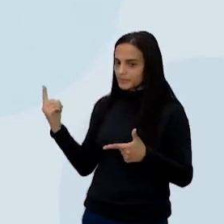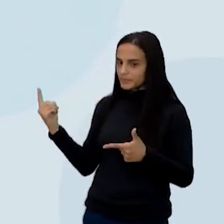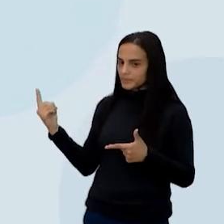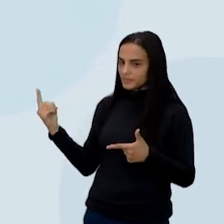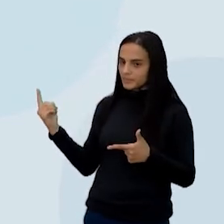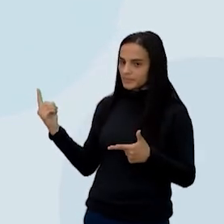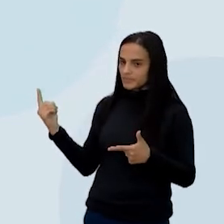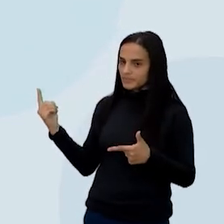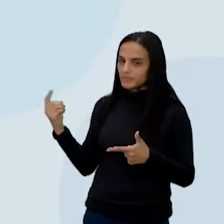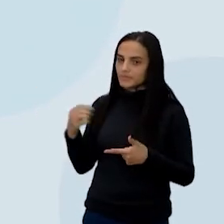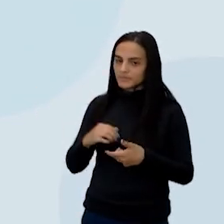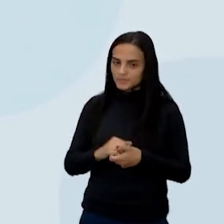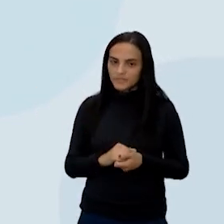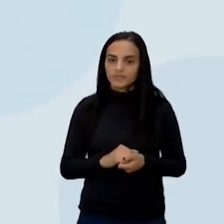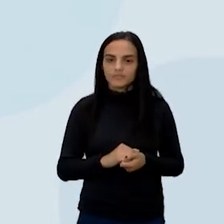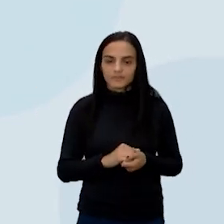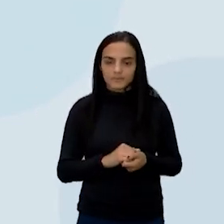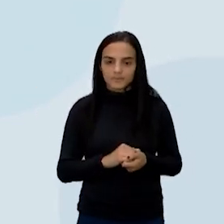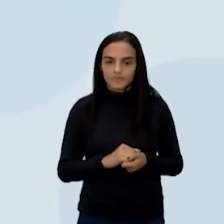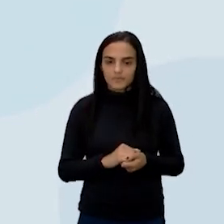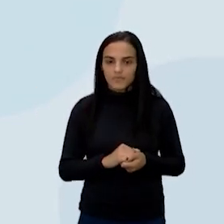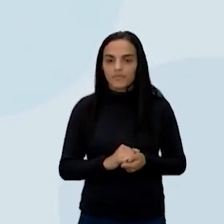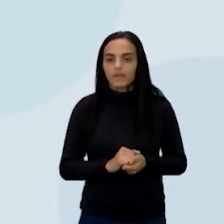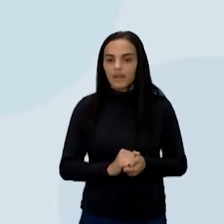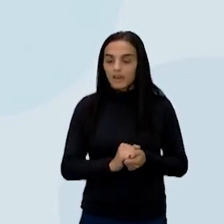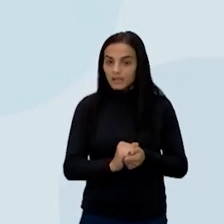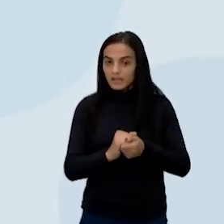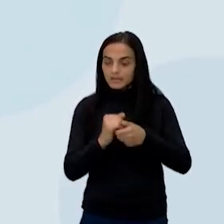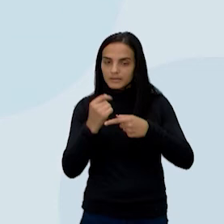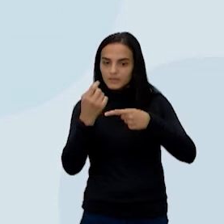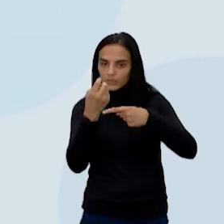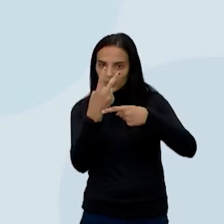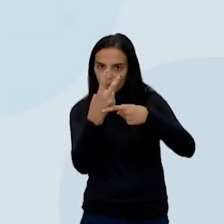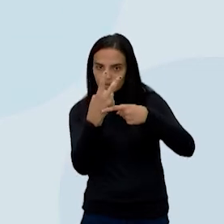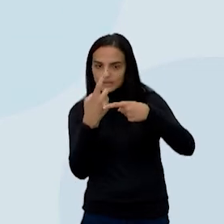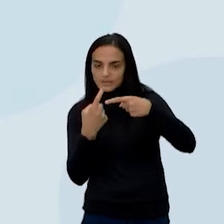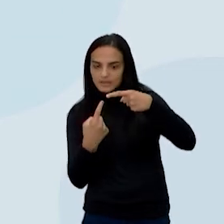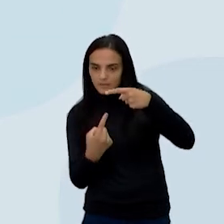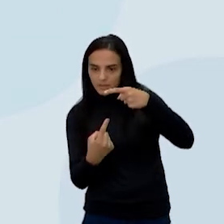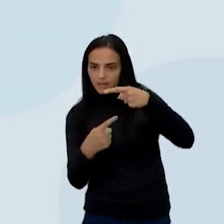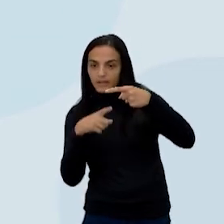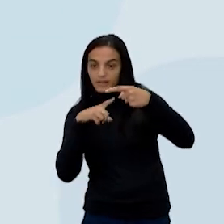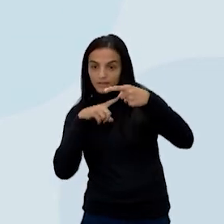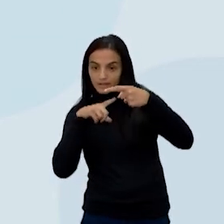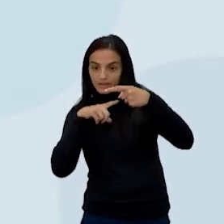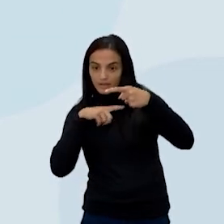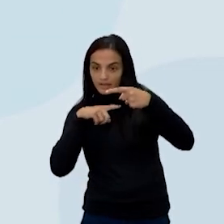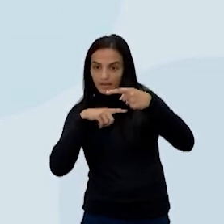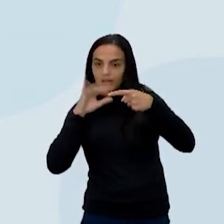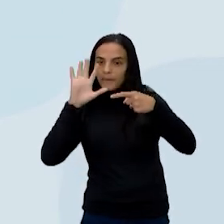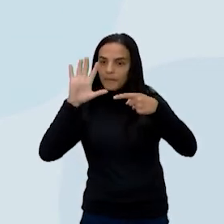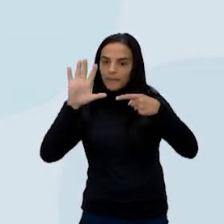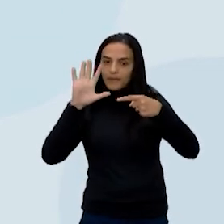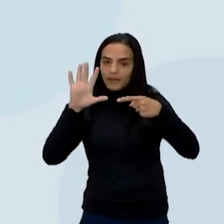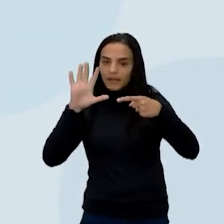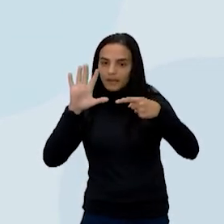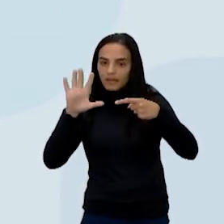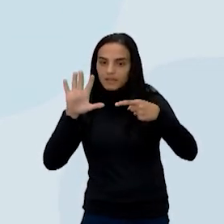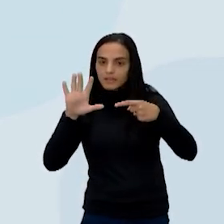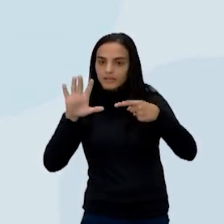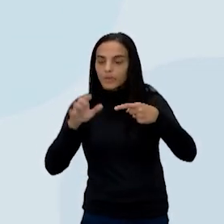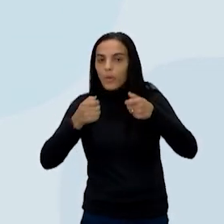Aqui embaixo do 2, né, nós temos o número 1, mas como o denominador é 1, a gente não tem